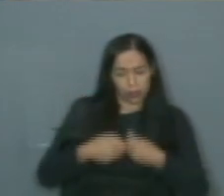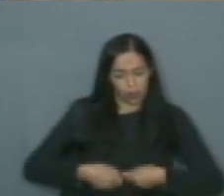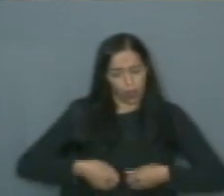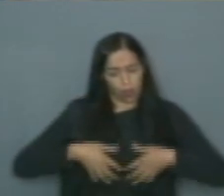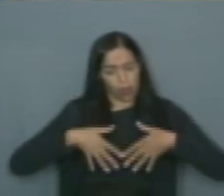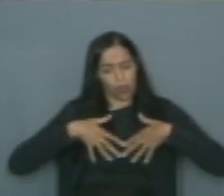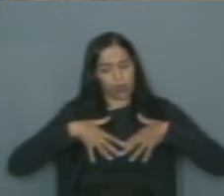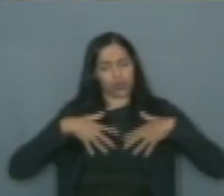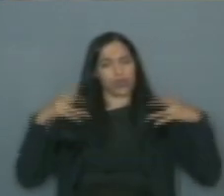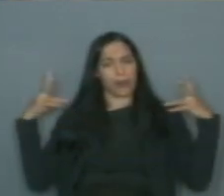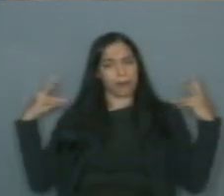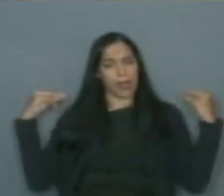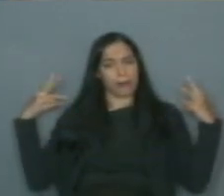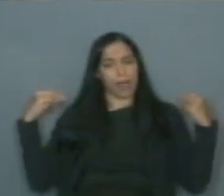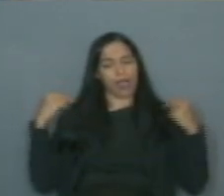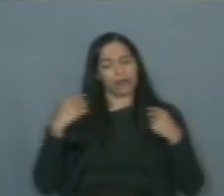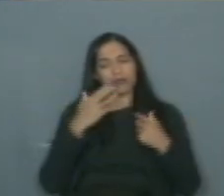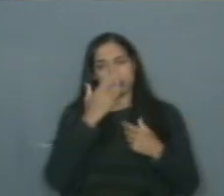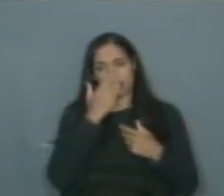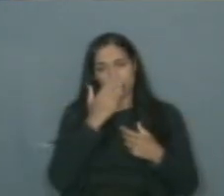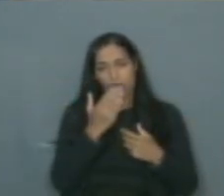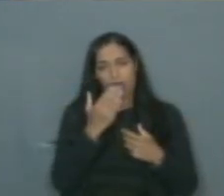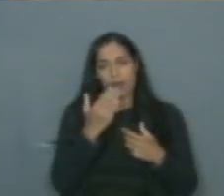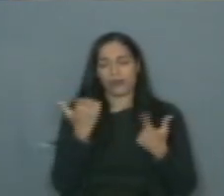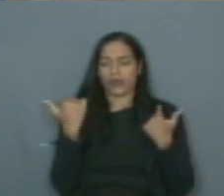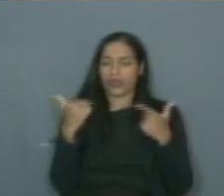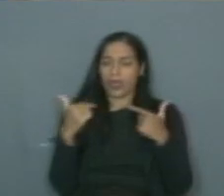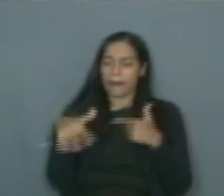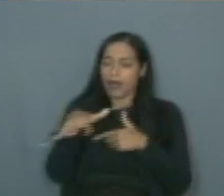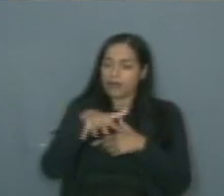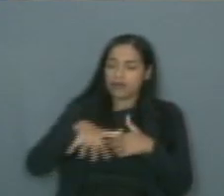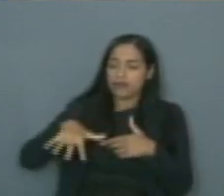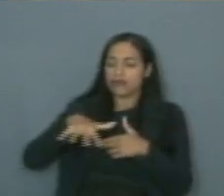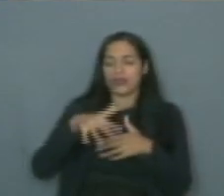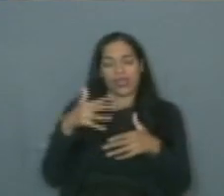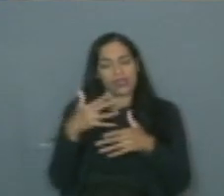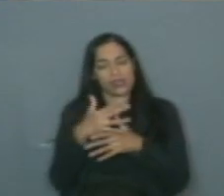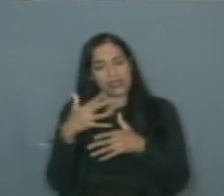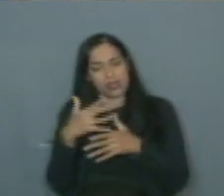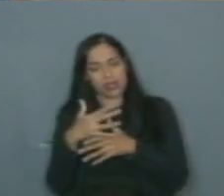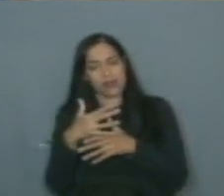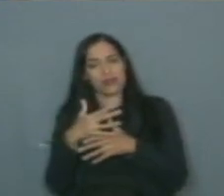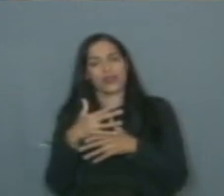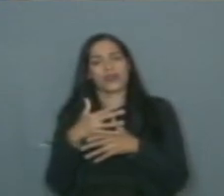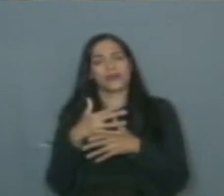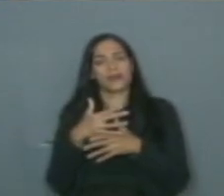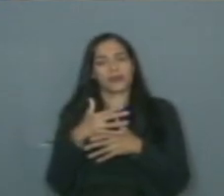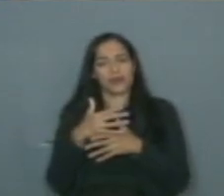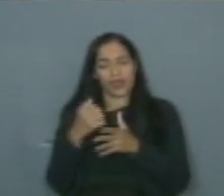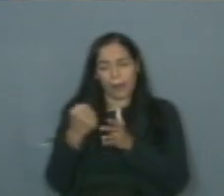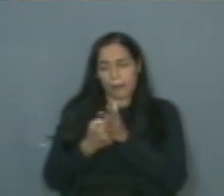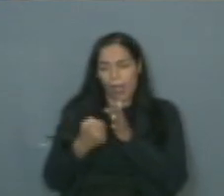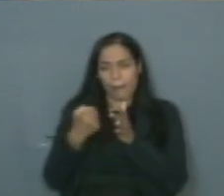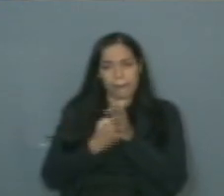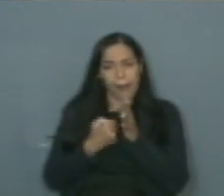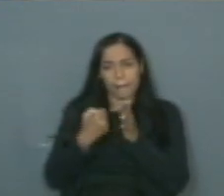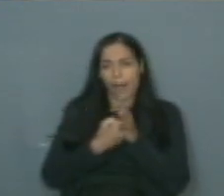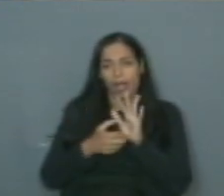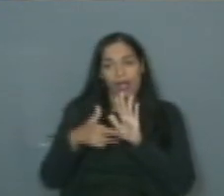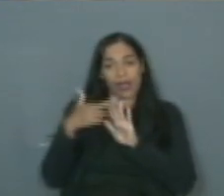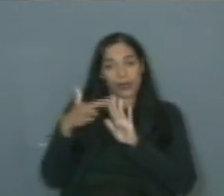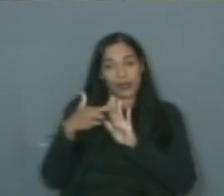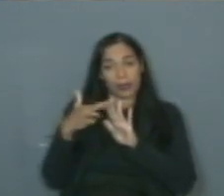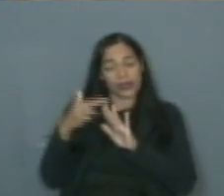orgulho, fazia aquele transporte clandestino na cidade do Recife, e a gente lutou muito pela regulamentação